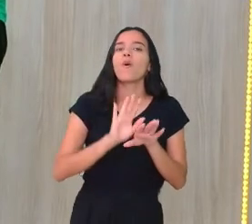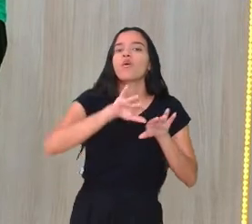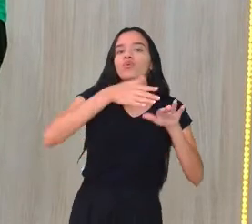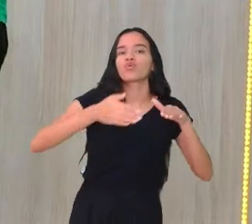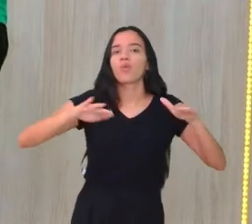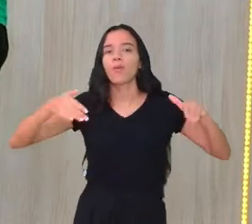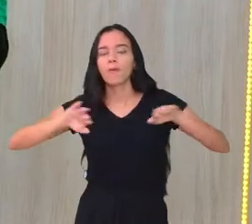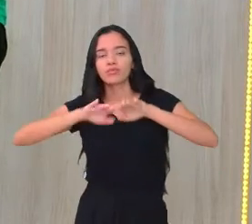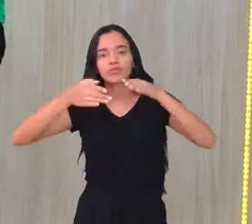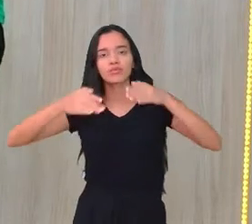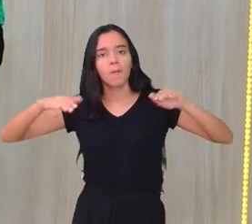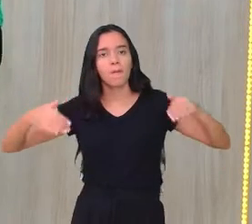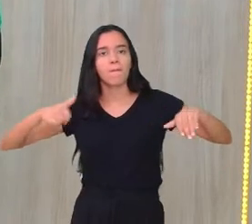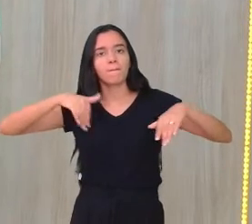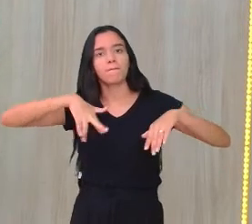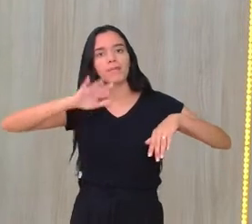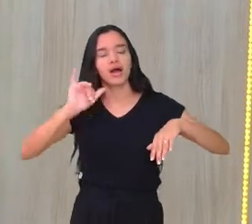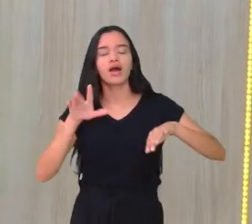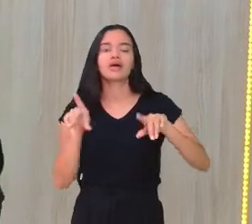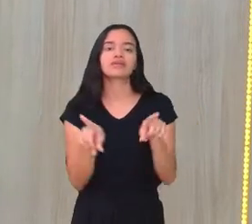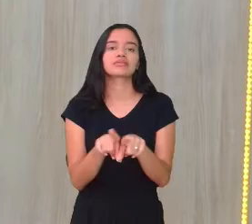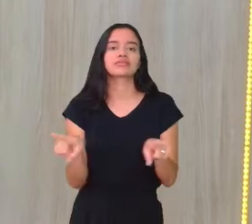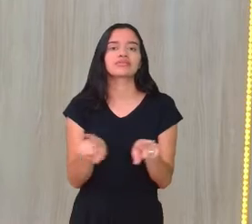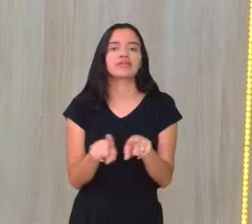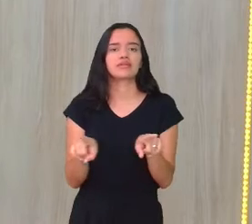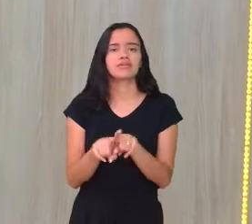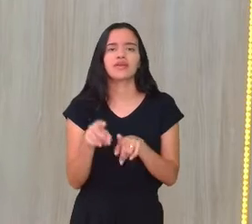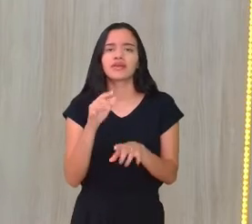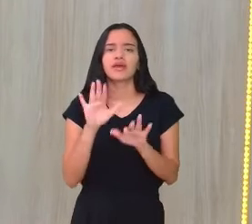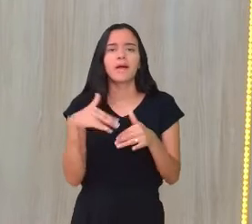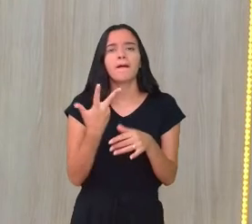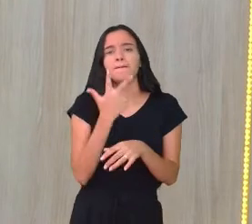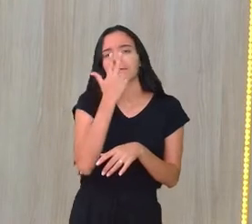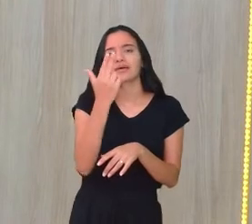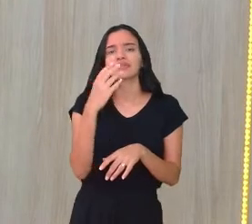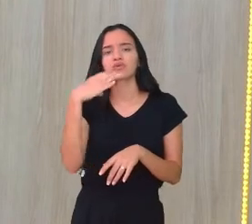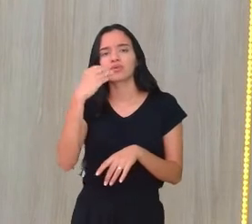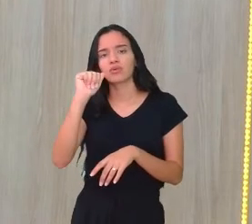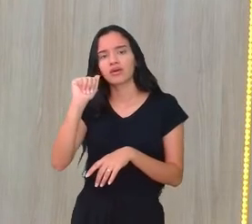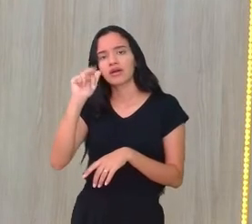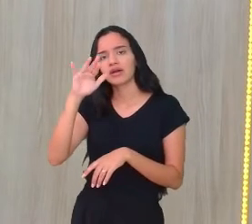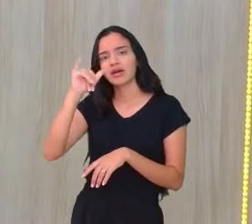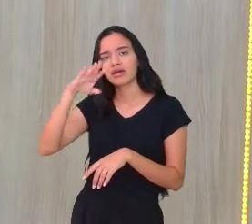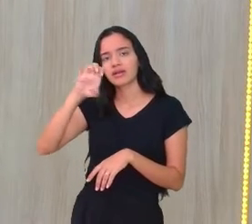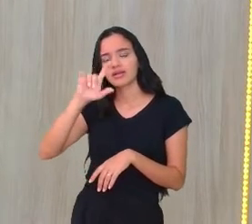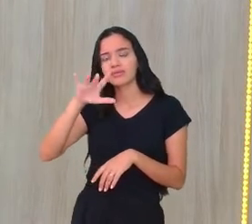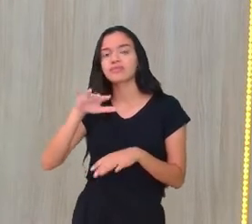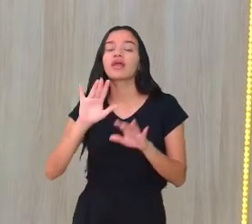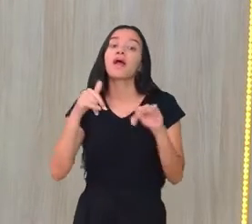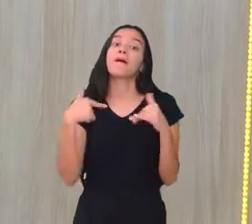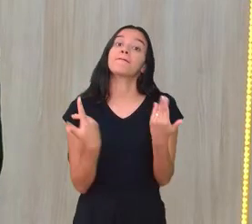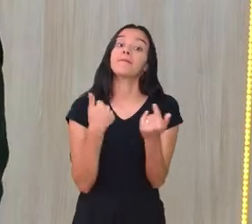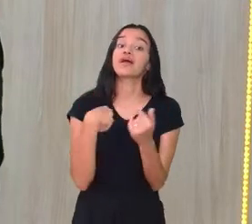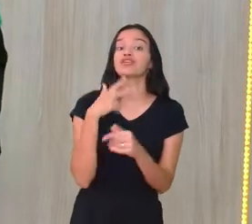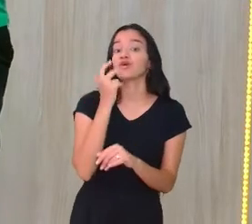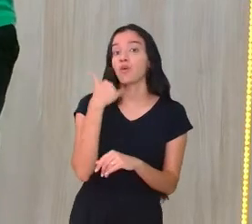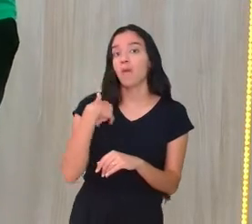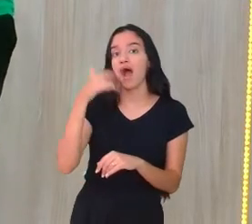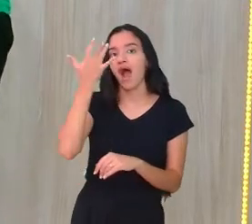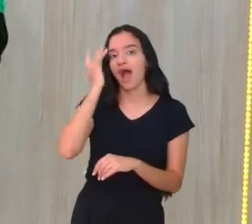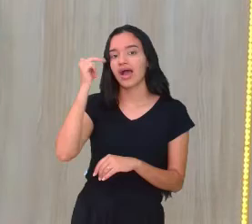ali, né, parece com outras regiões, né, com o Caribe e tal, né, mas eu acho aqui mais bonito que o